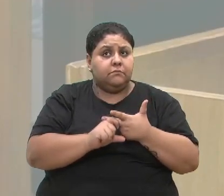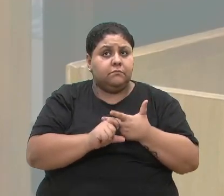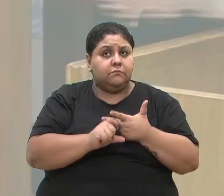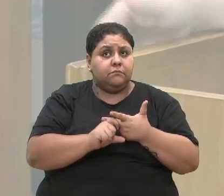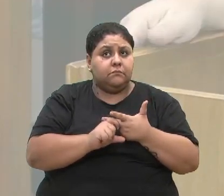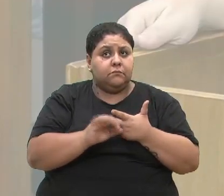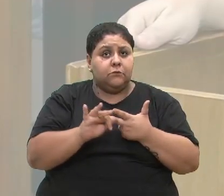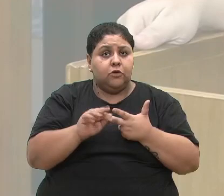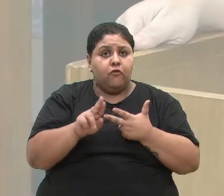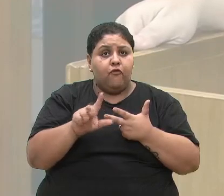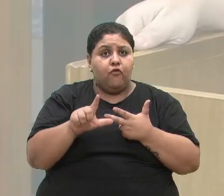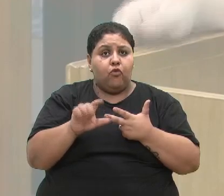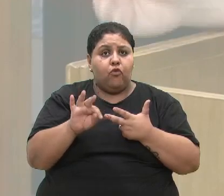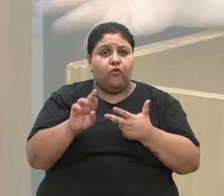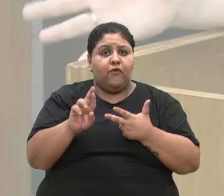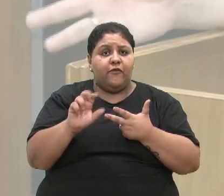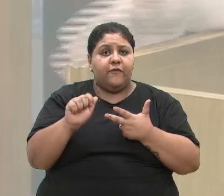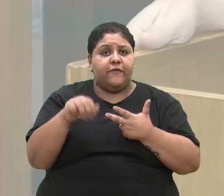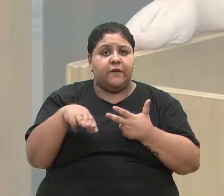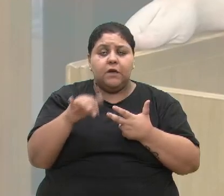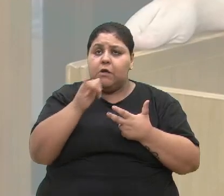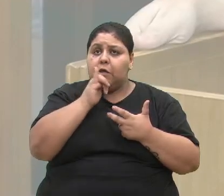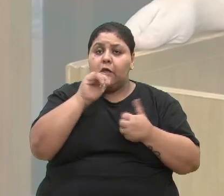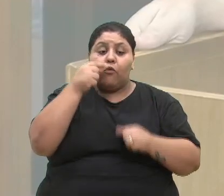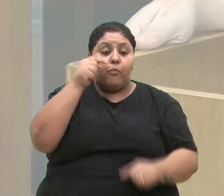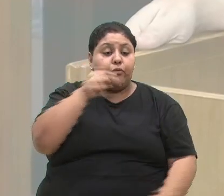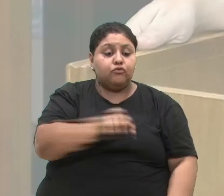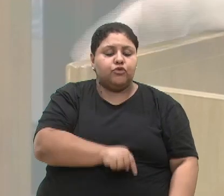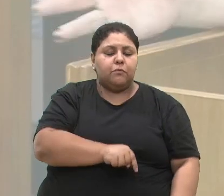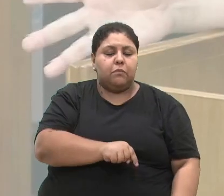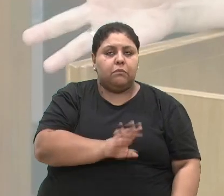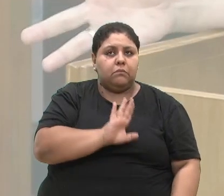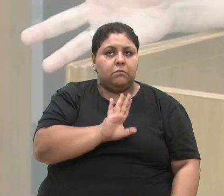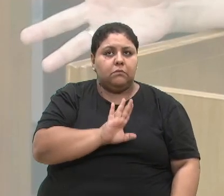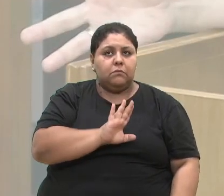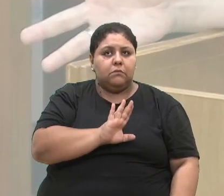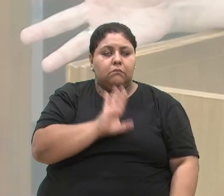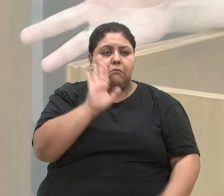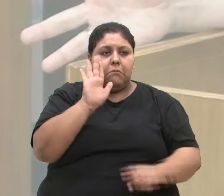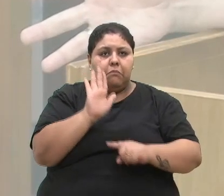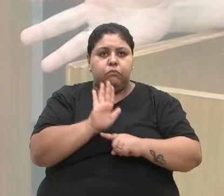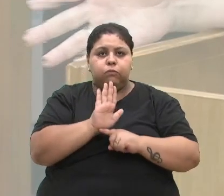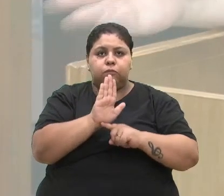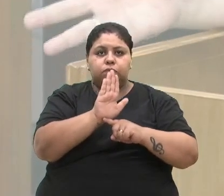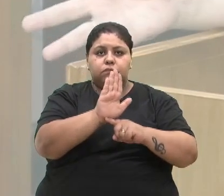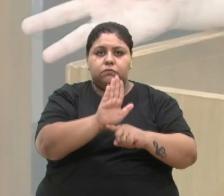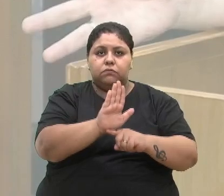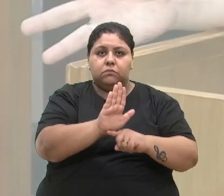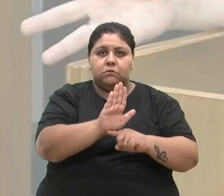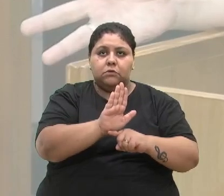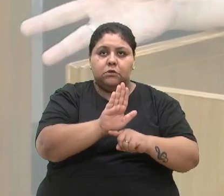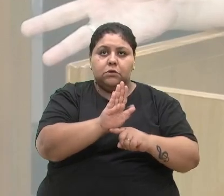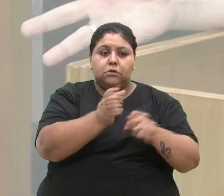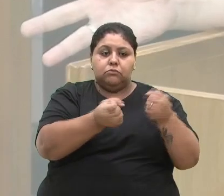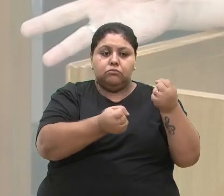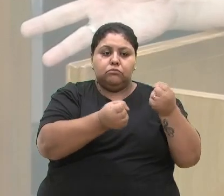Funtran, por exemplo, que é um fundo, né, para benefício do